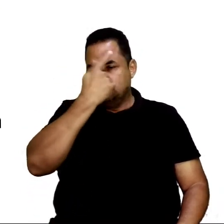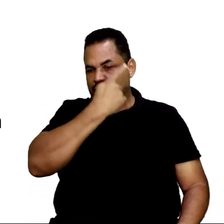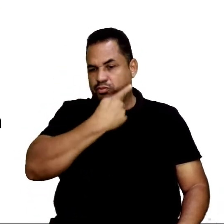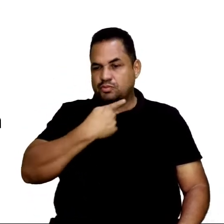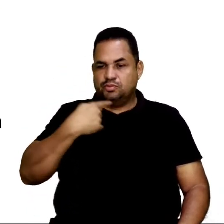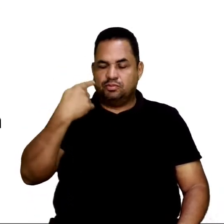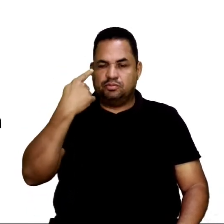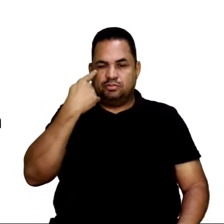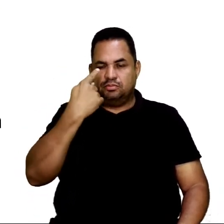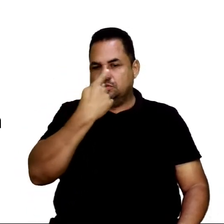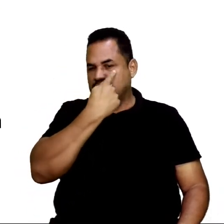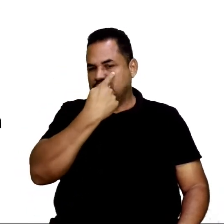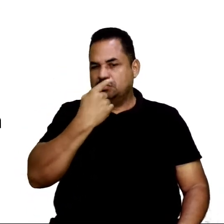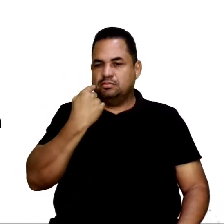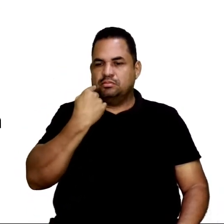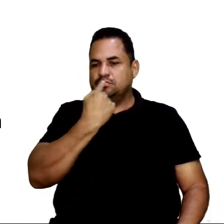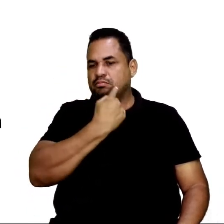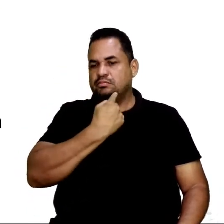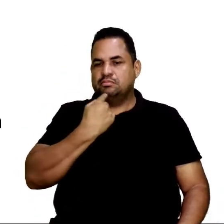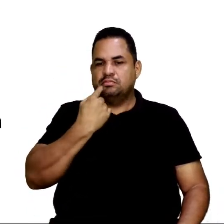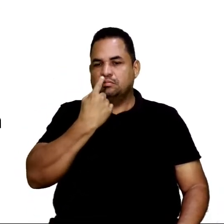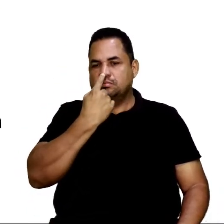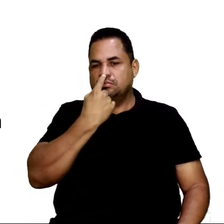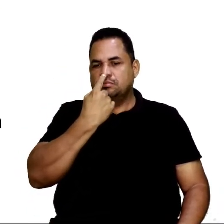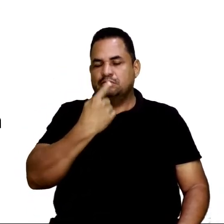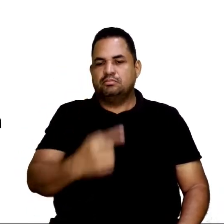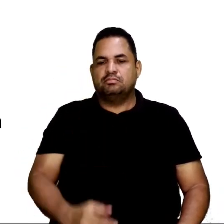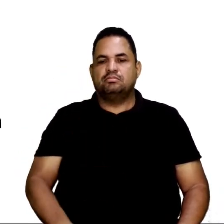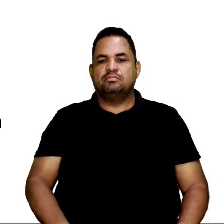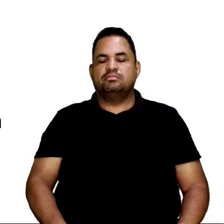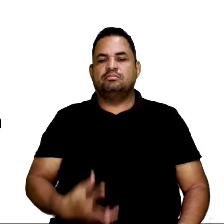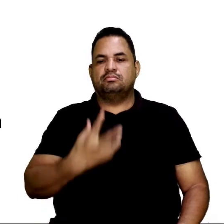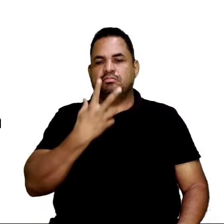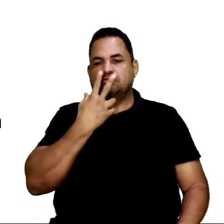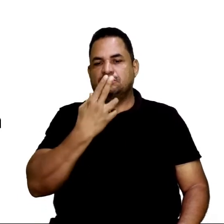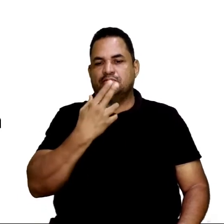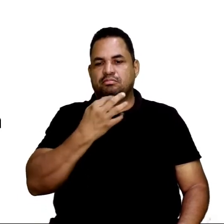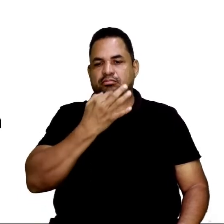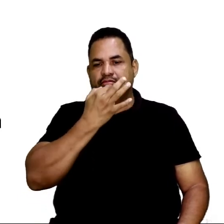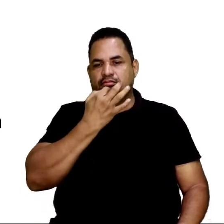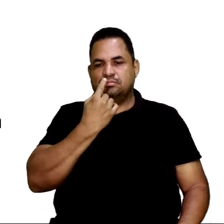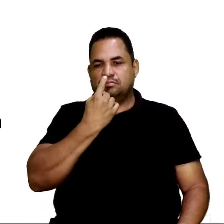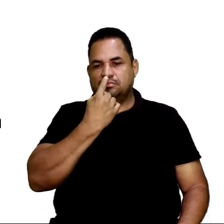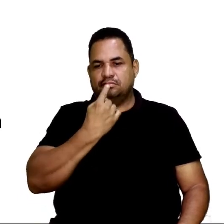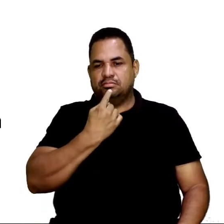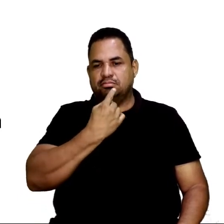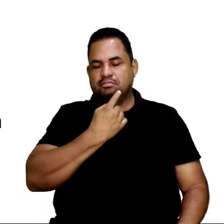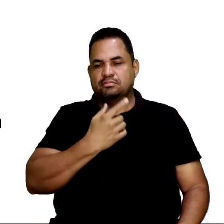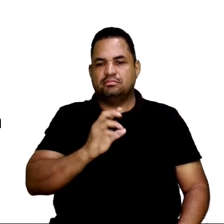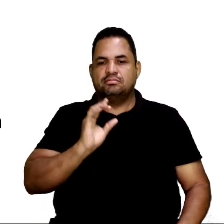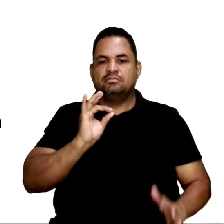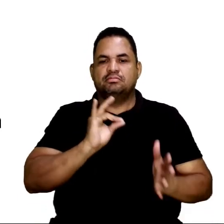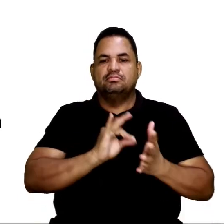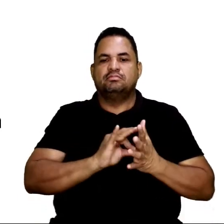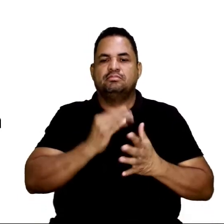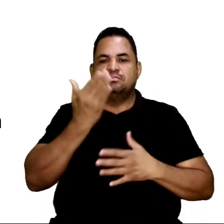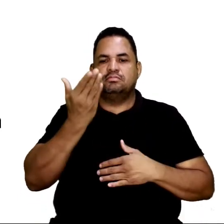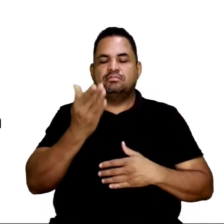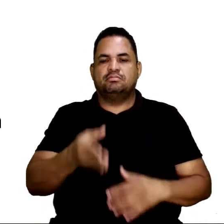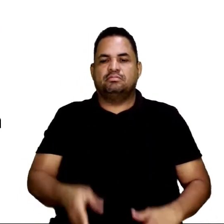é. Boca e nariz. Parece que o nariz e a boca formam um negócio só, né? E na verdade os septos eles vão